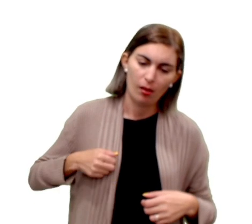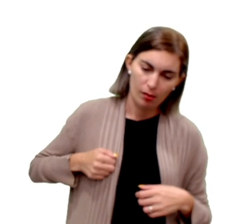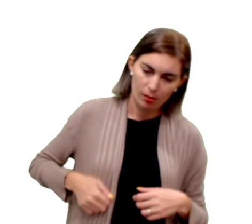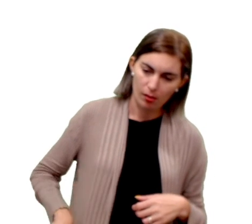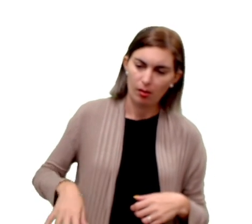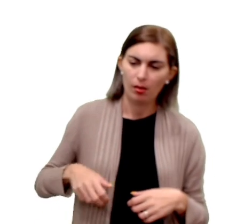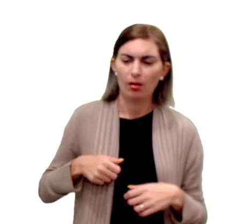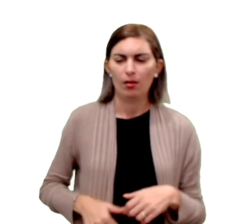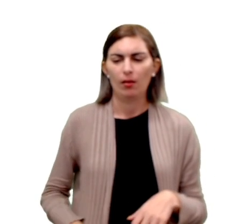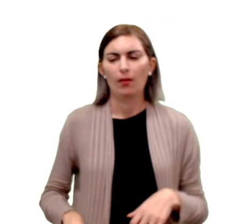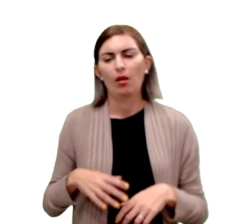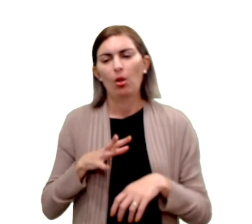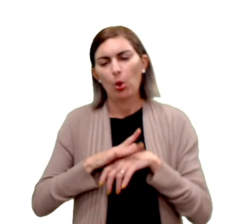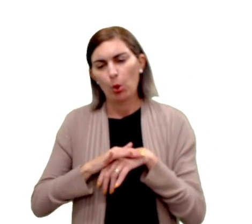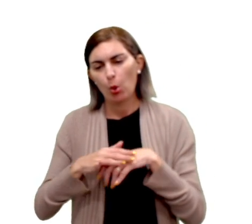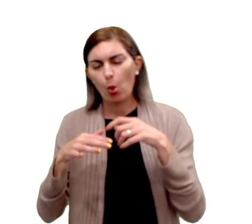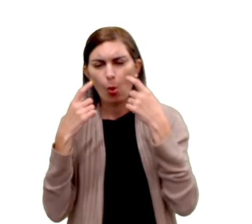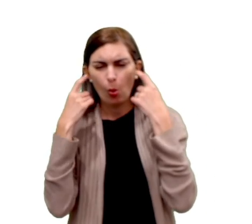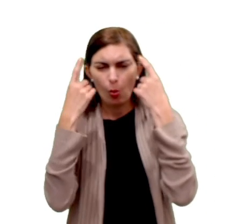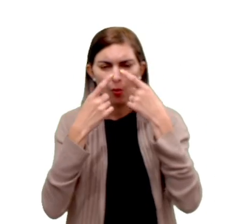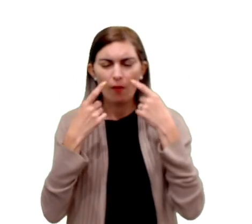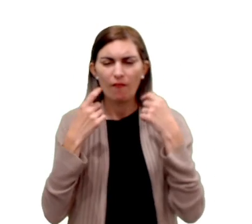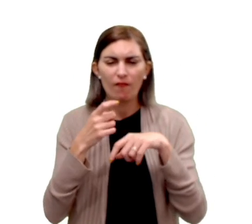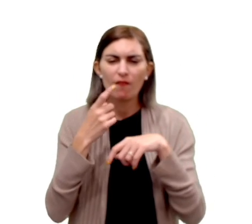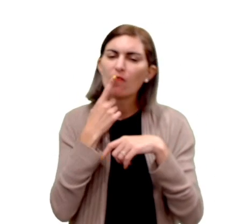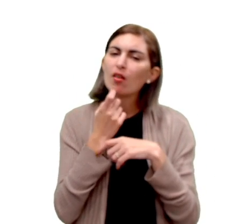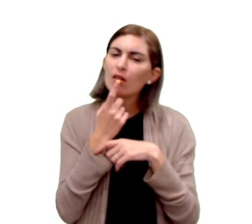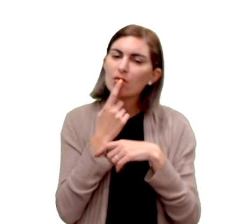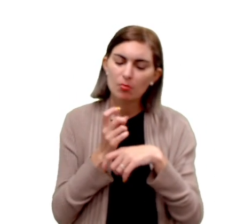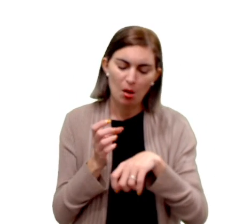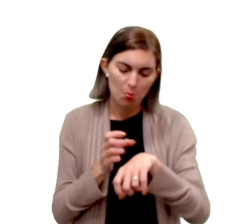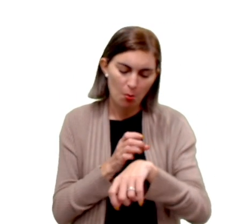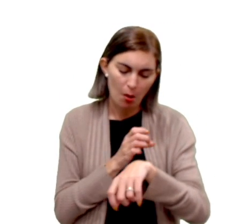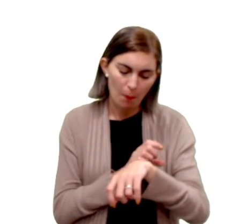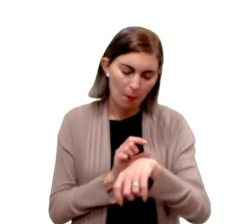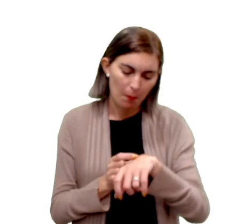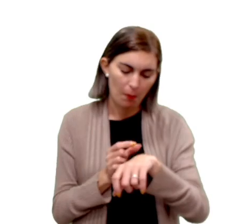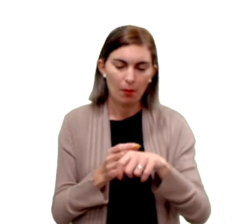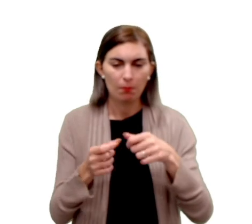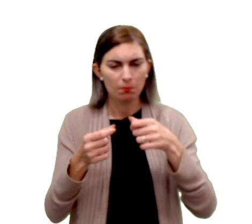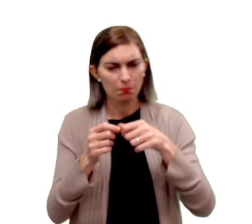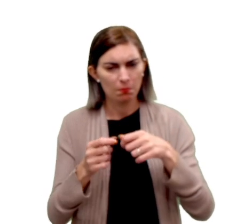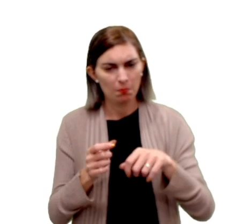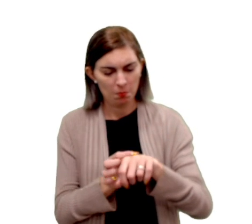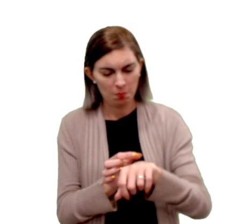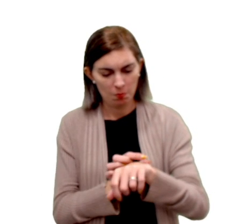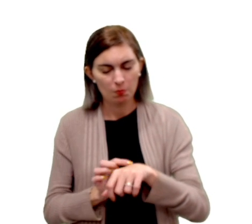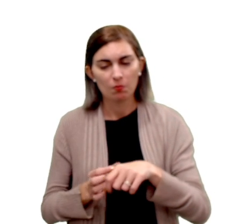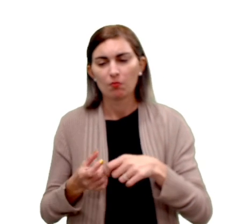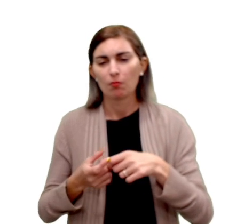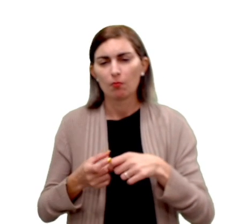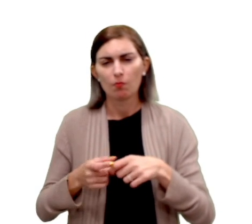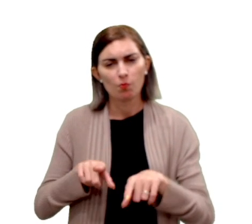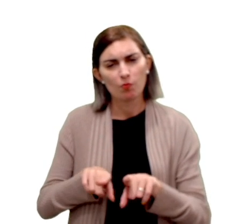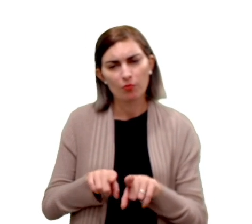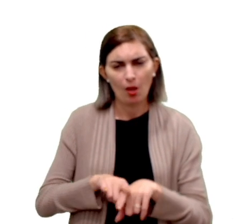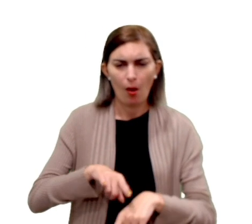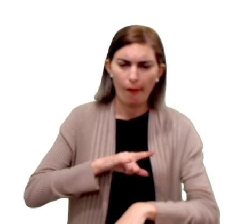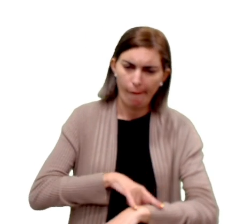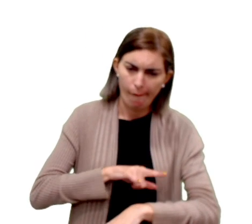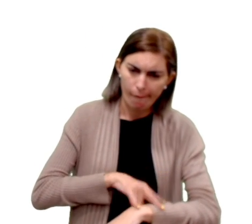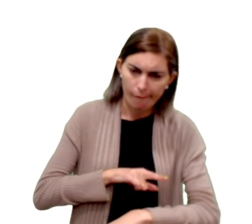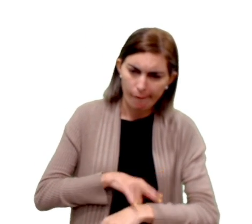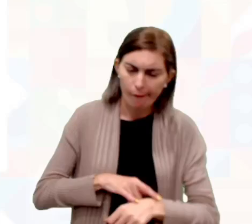abdominais, vermelhidão ou ferimentos na pele, quando é o caso do contato, né, dérmico, retenção ou incontinência,